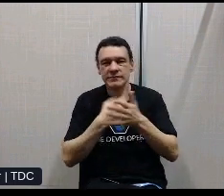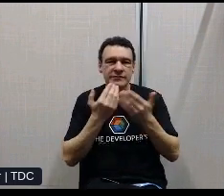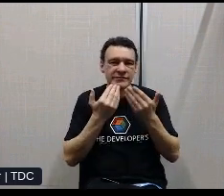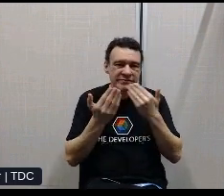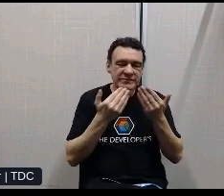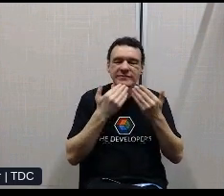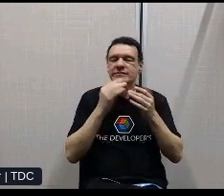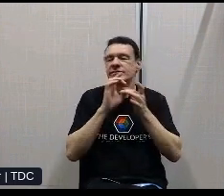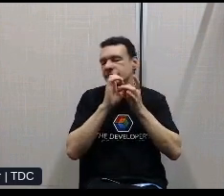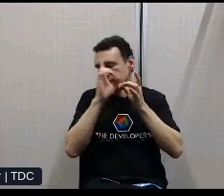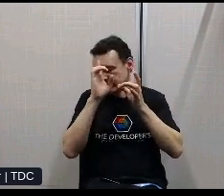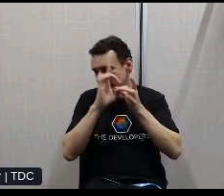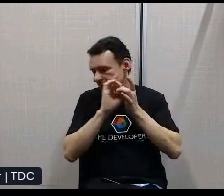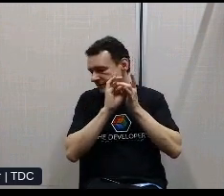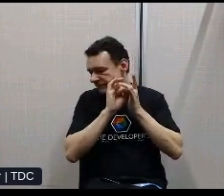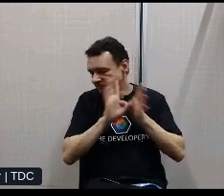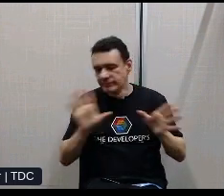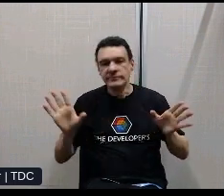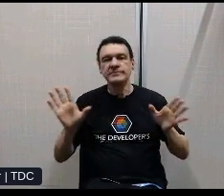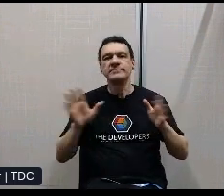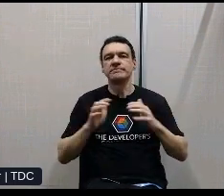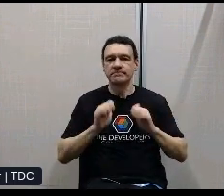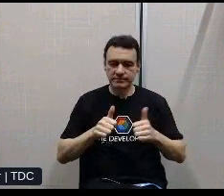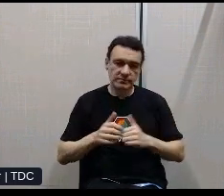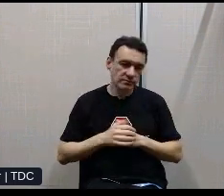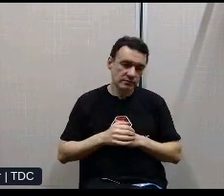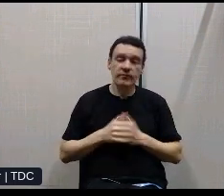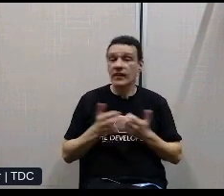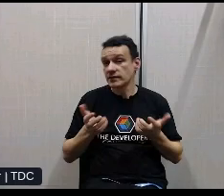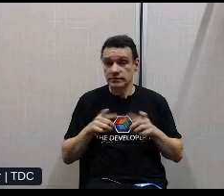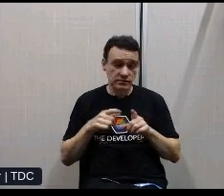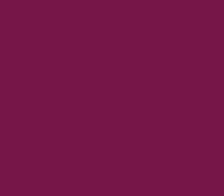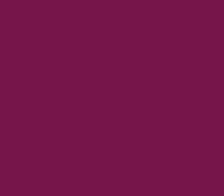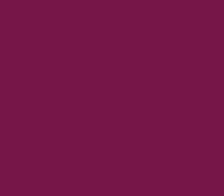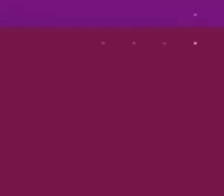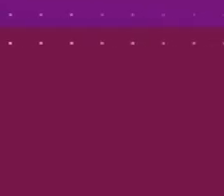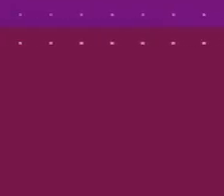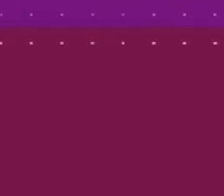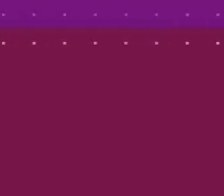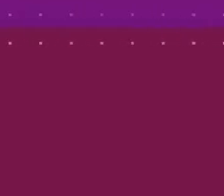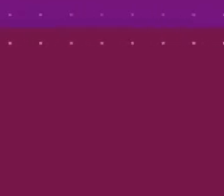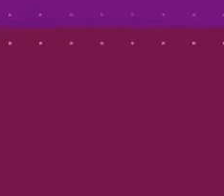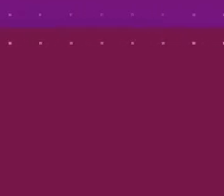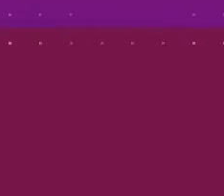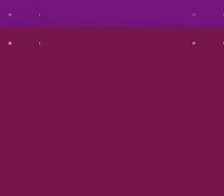poder trazer outros exemplos. Fico à disposição e agradeço.